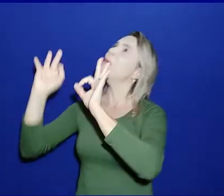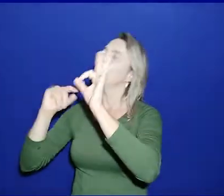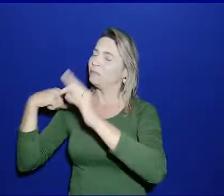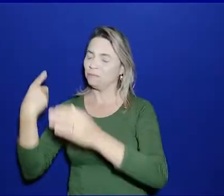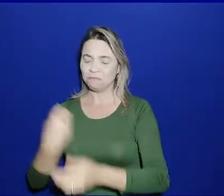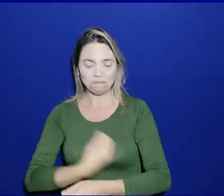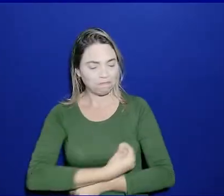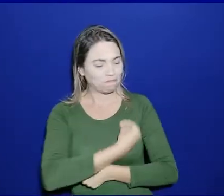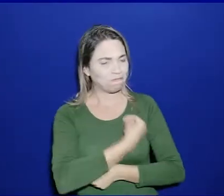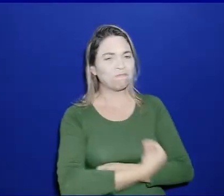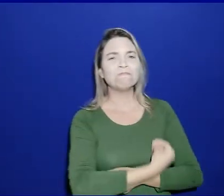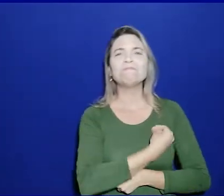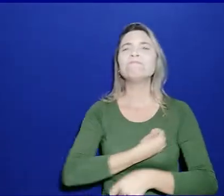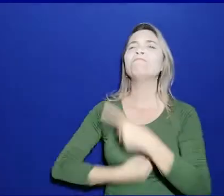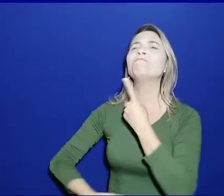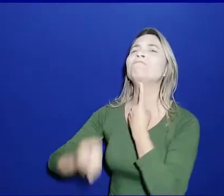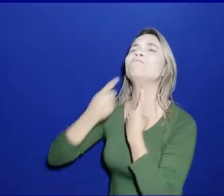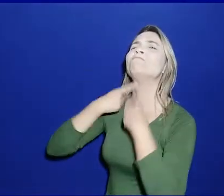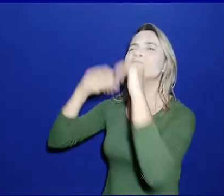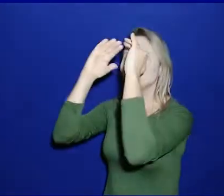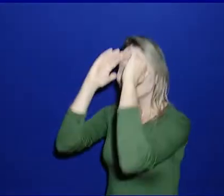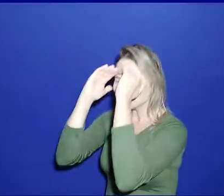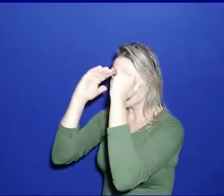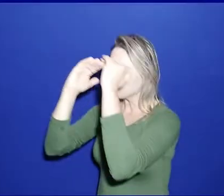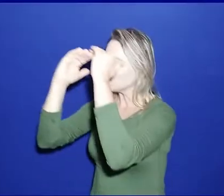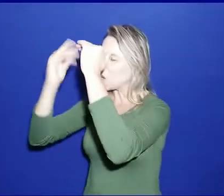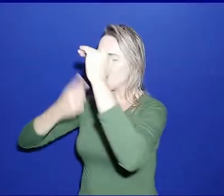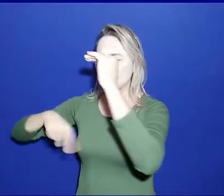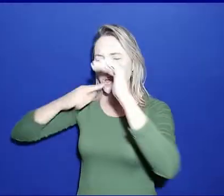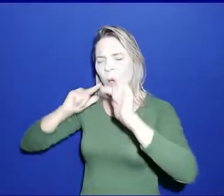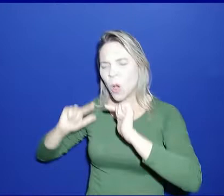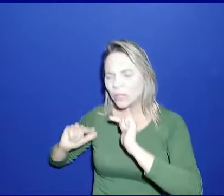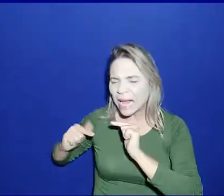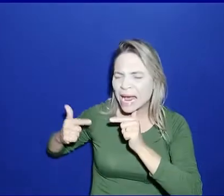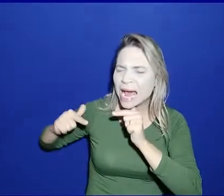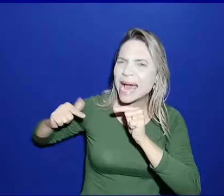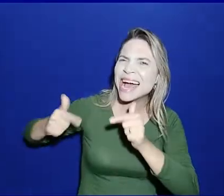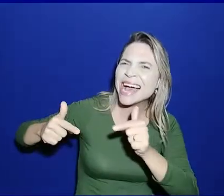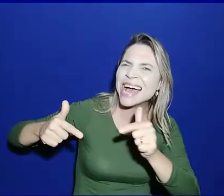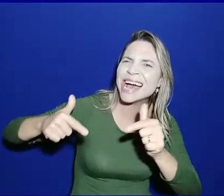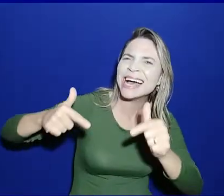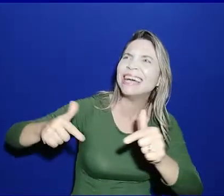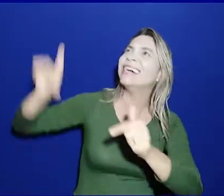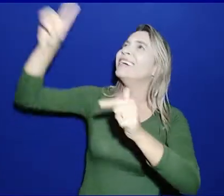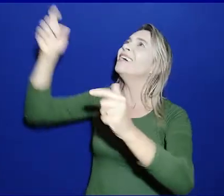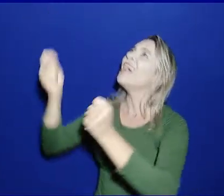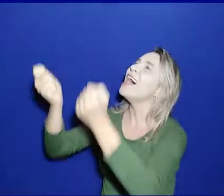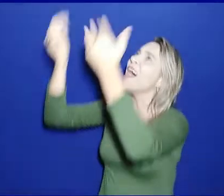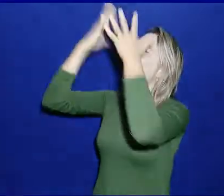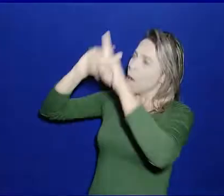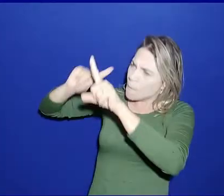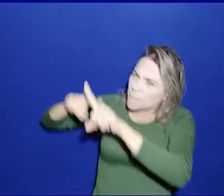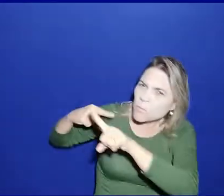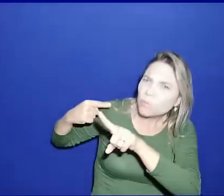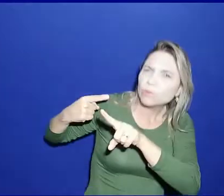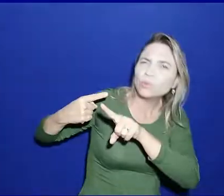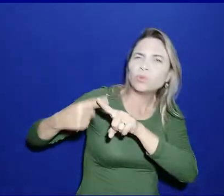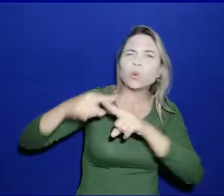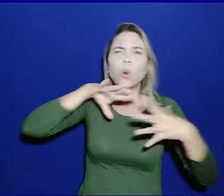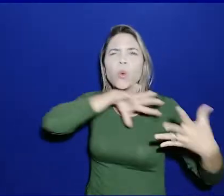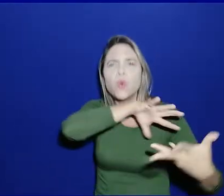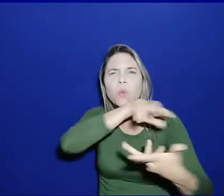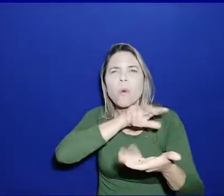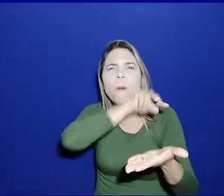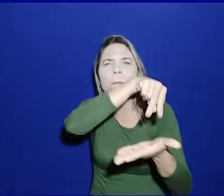tua grei e faze prosperar o nosso trabalhar, fazer o